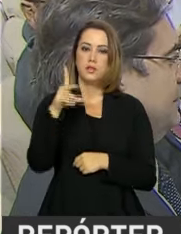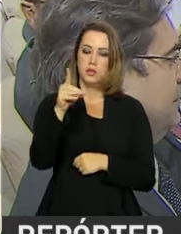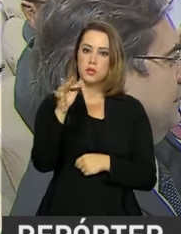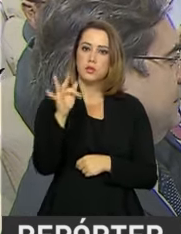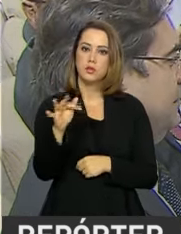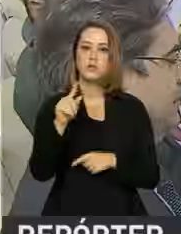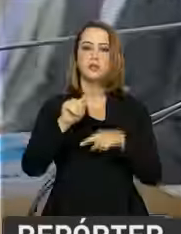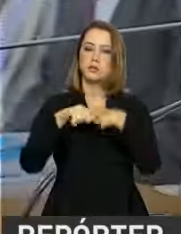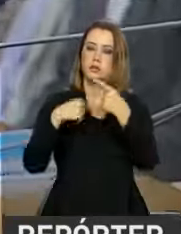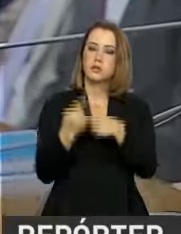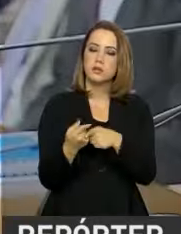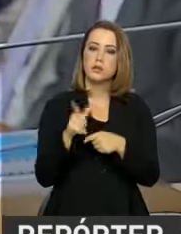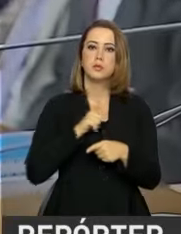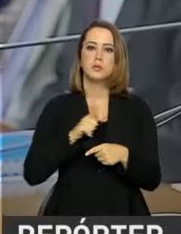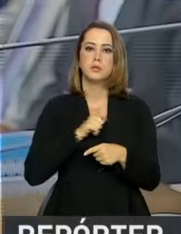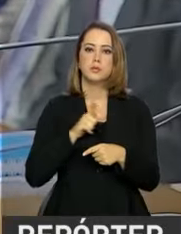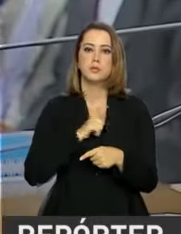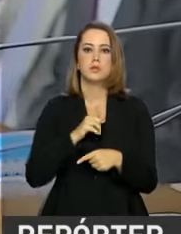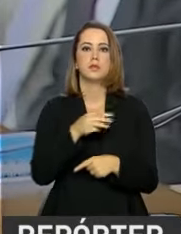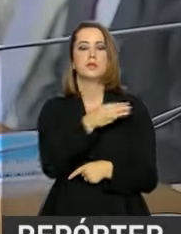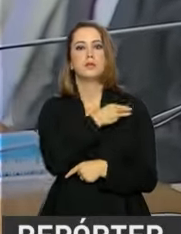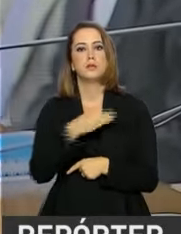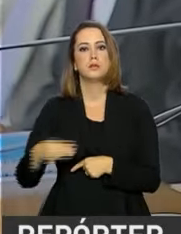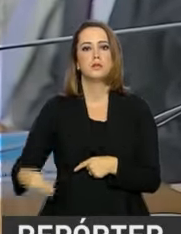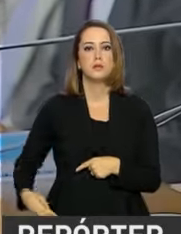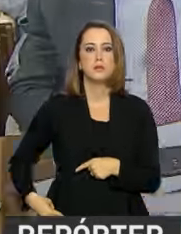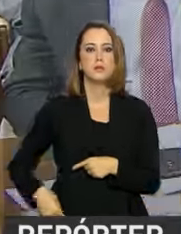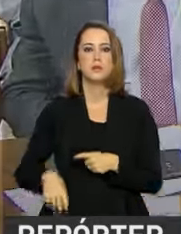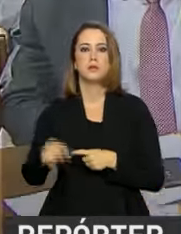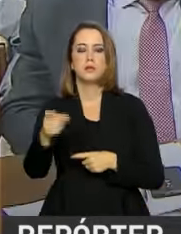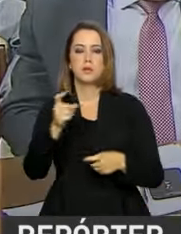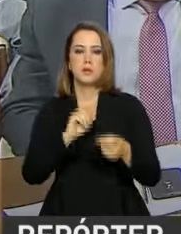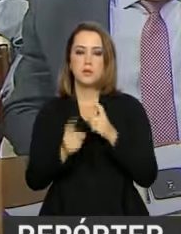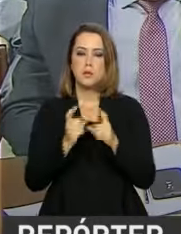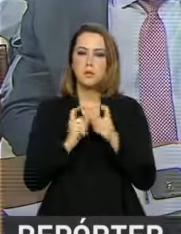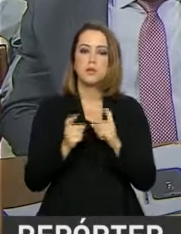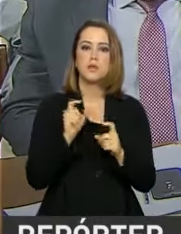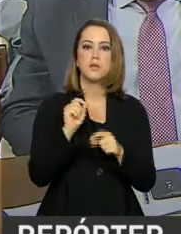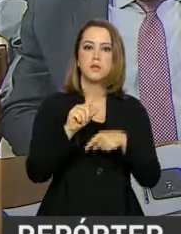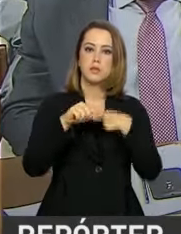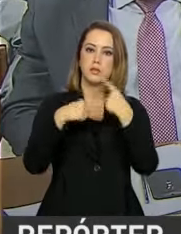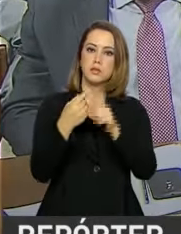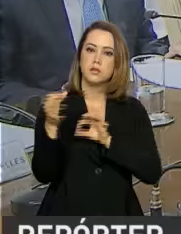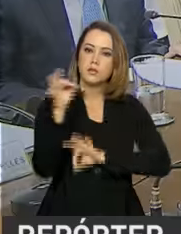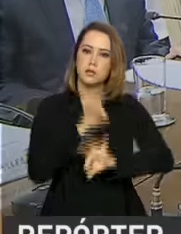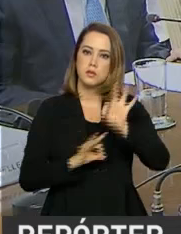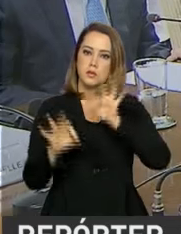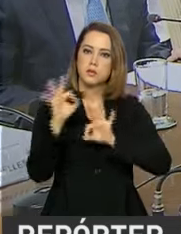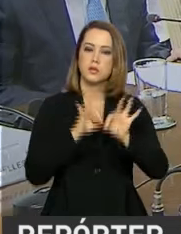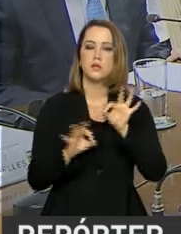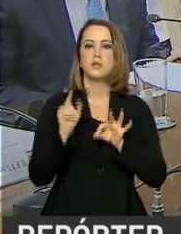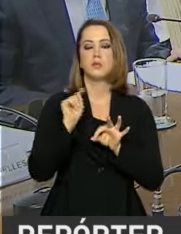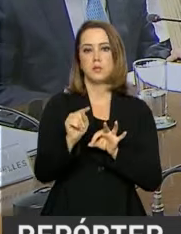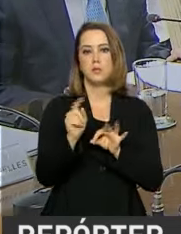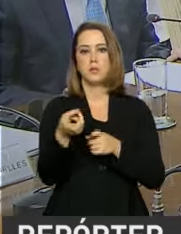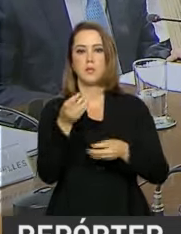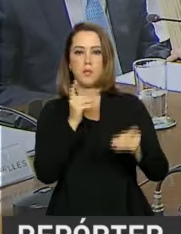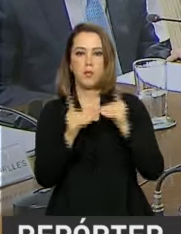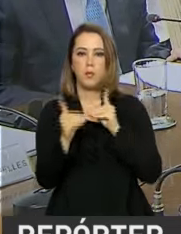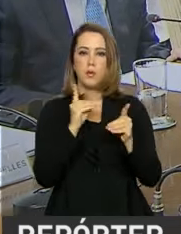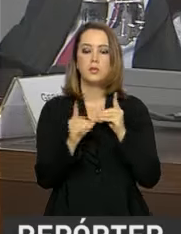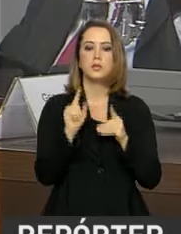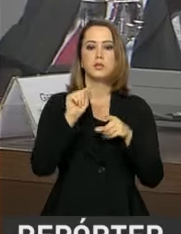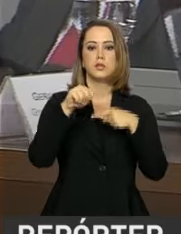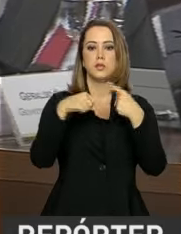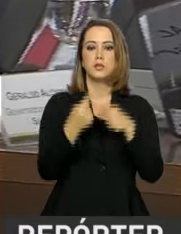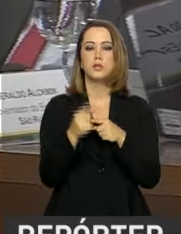continuidade com uma reunião com o ministro da Fazenda, Henrique Meirelles. Etapas que prepararam a discussão para o principal compromisso do